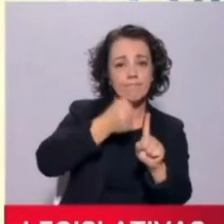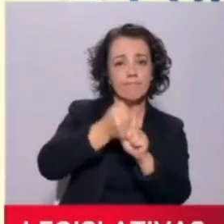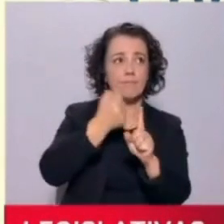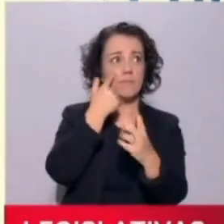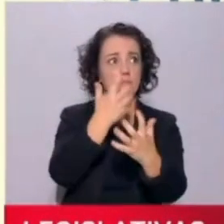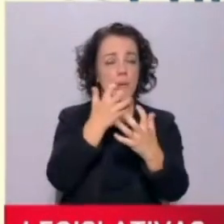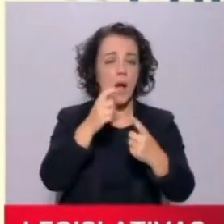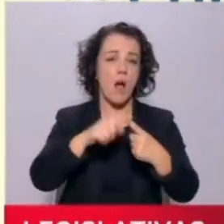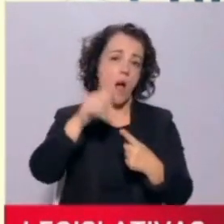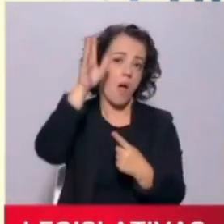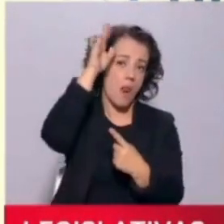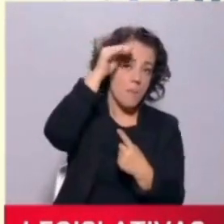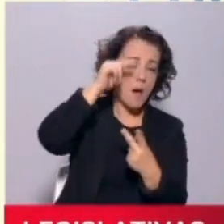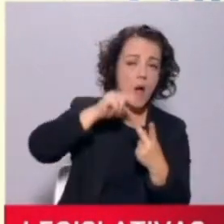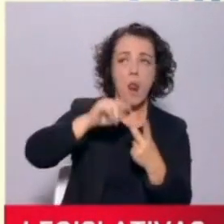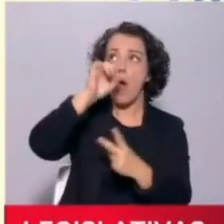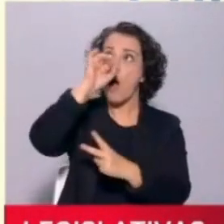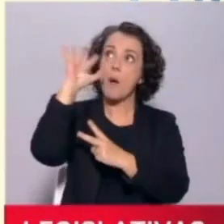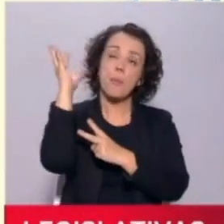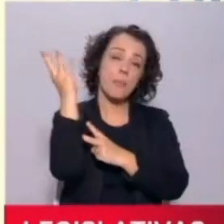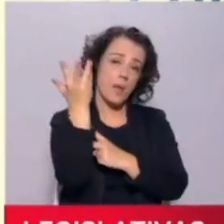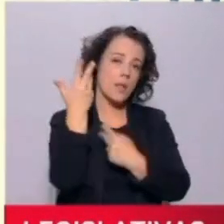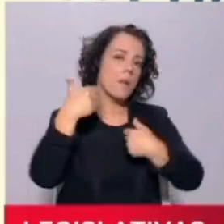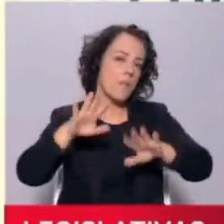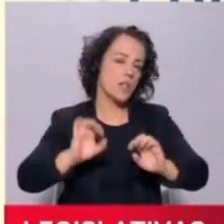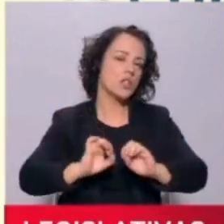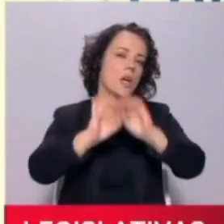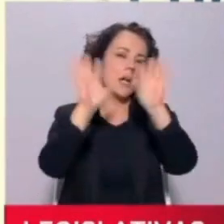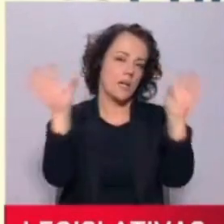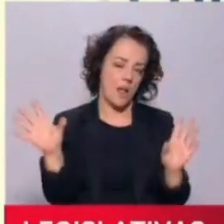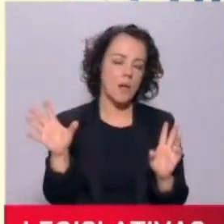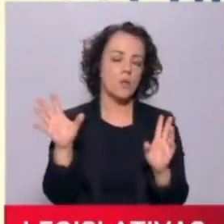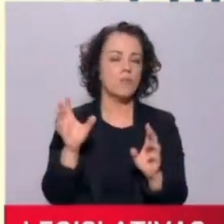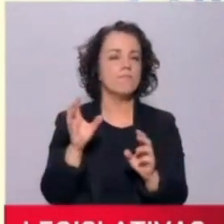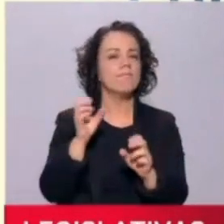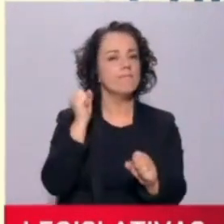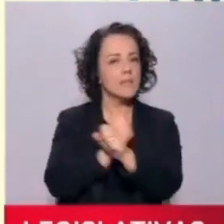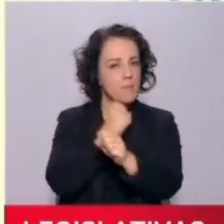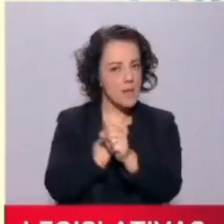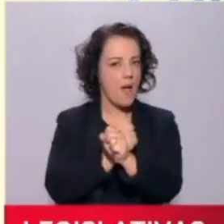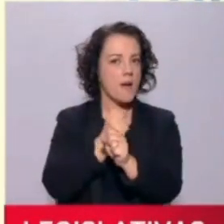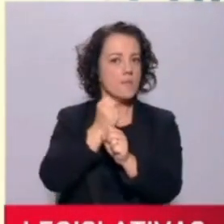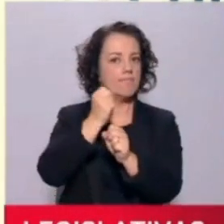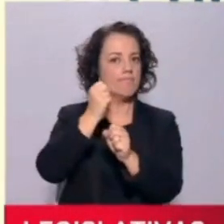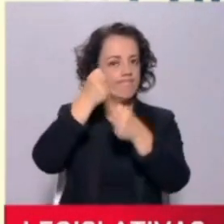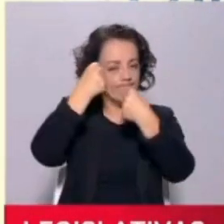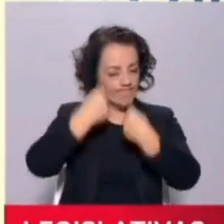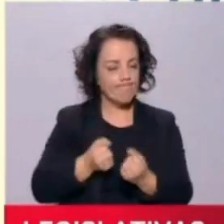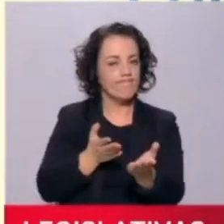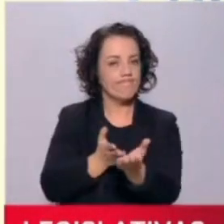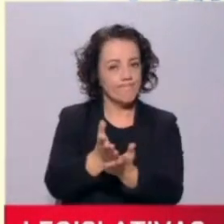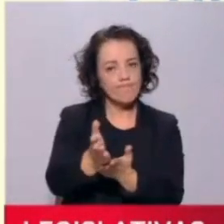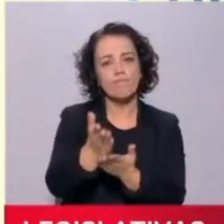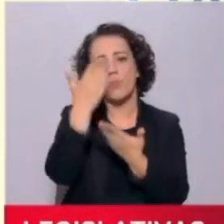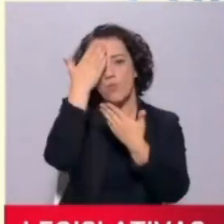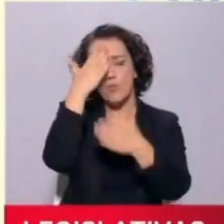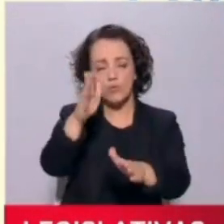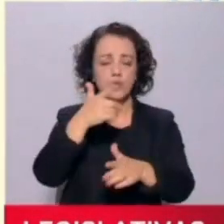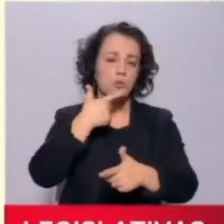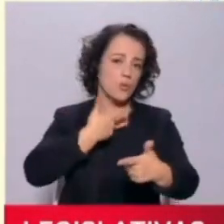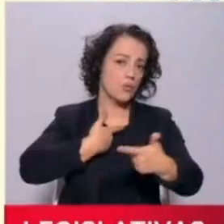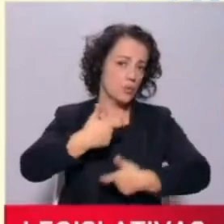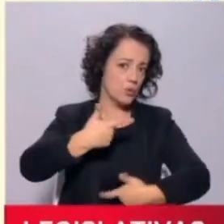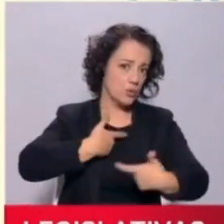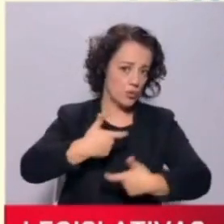ambiental e na causa animal e continuaremos evidentemente a trabalhar com este mesmo e cinco estaremos evidentemente à disposição para as questões que queiram